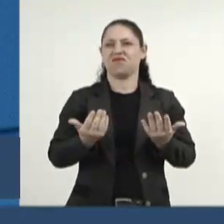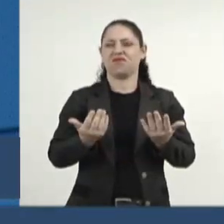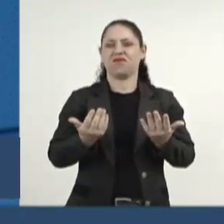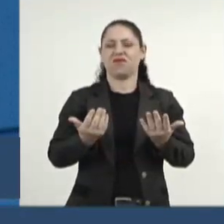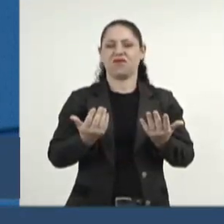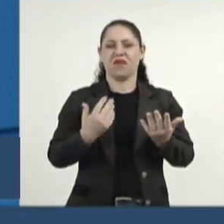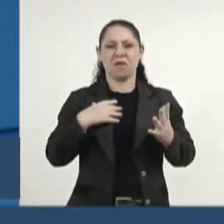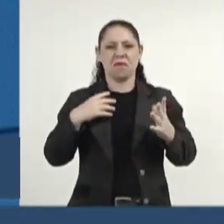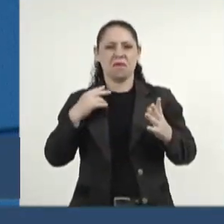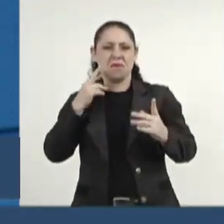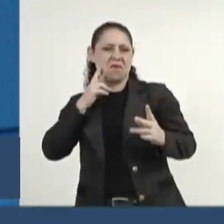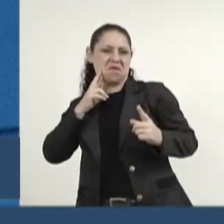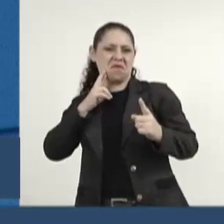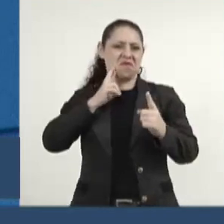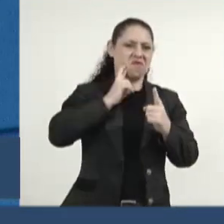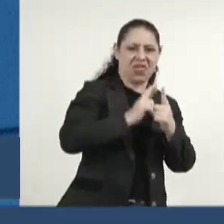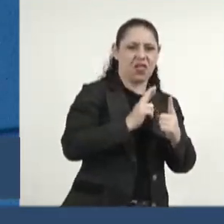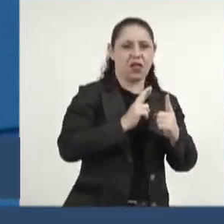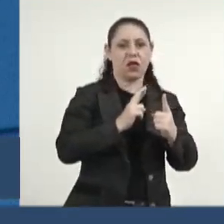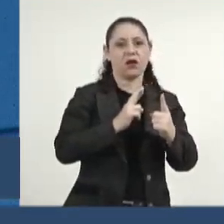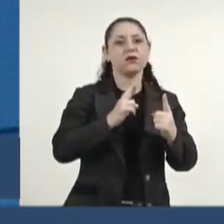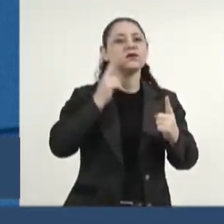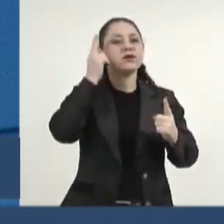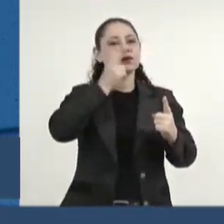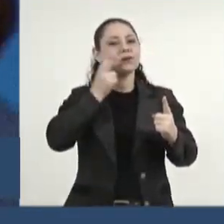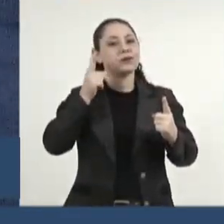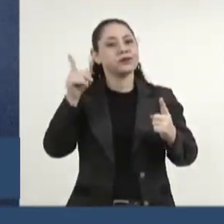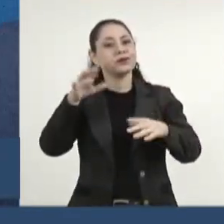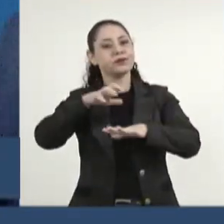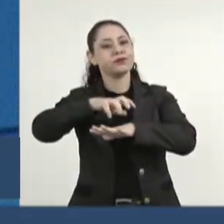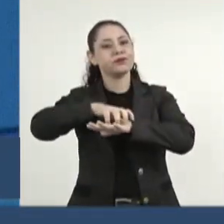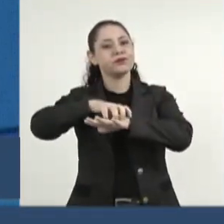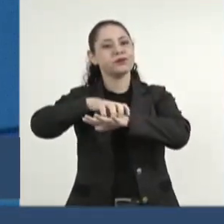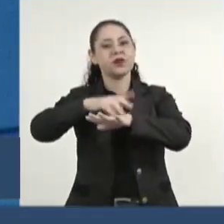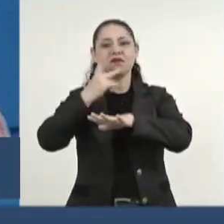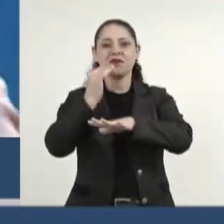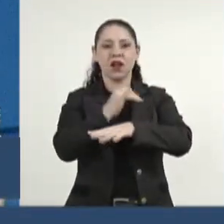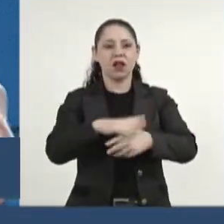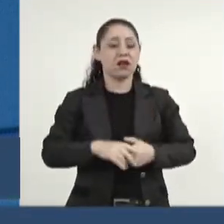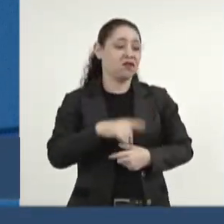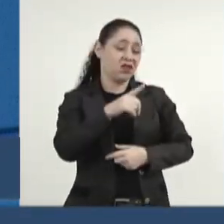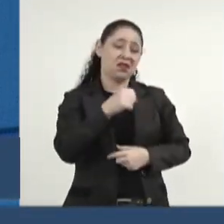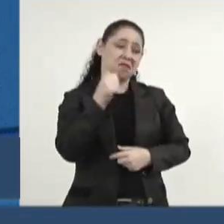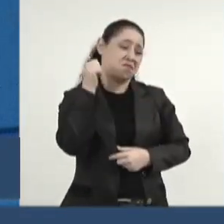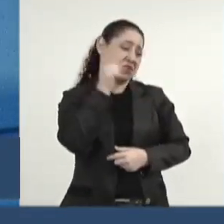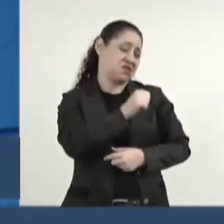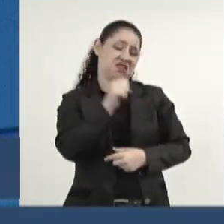foi agredida verbalmente por um vereador lá de Naviraí, que disse que ela é uma menina,